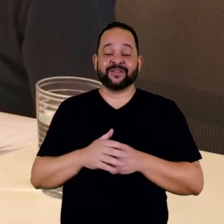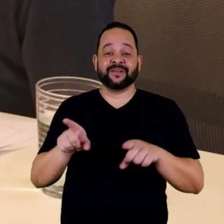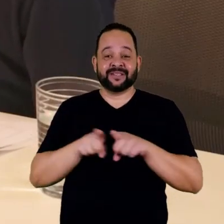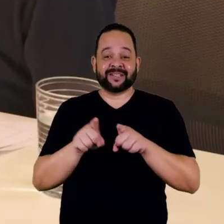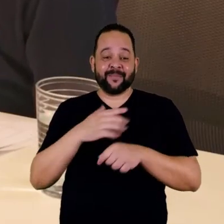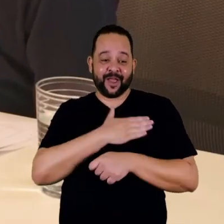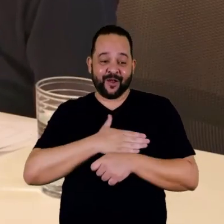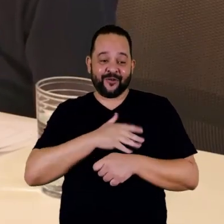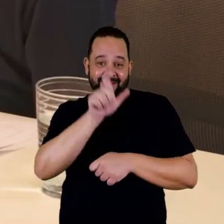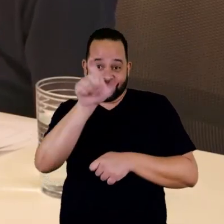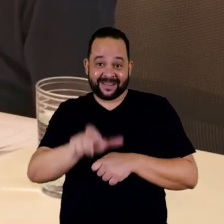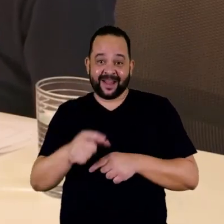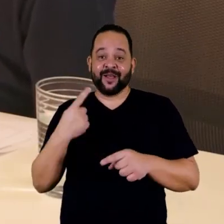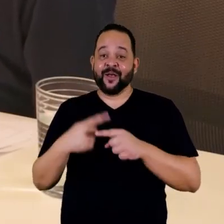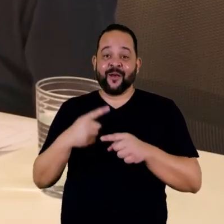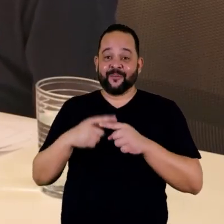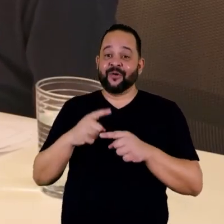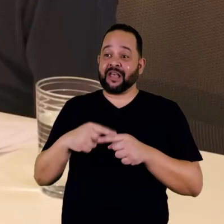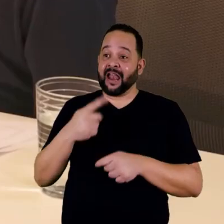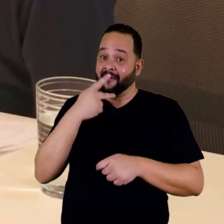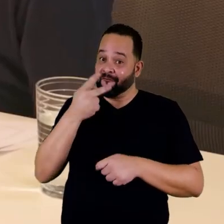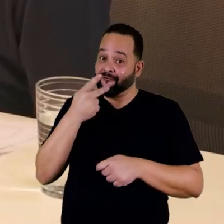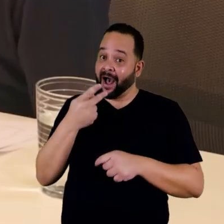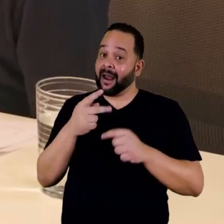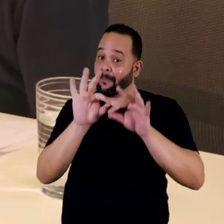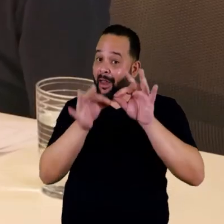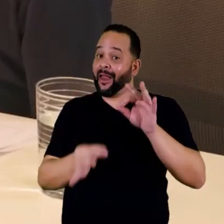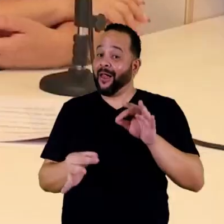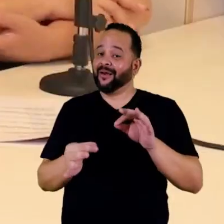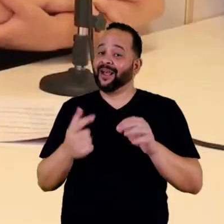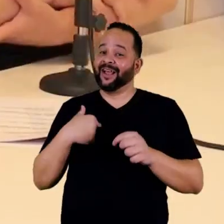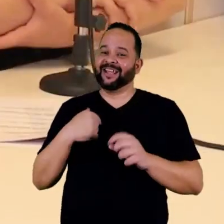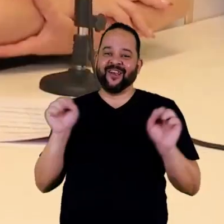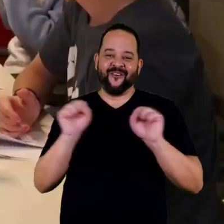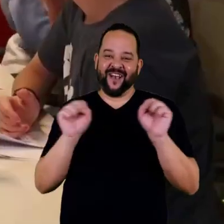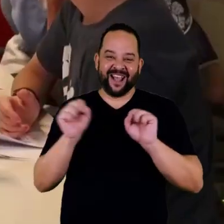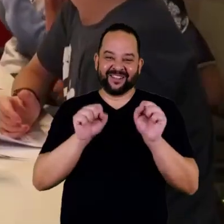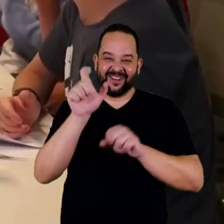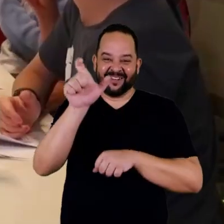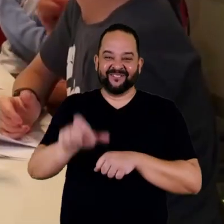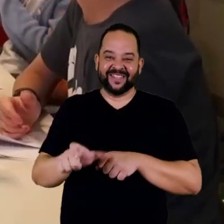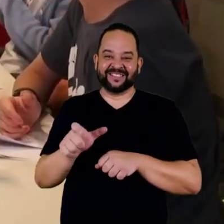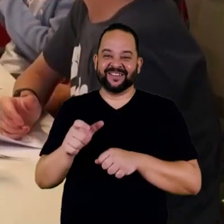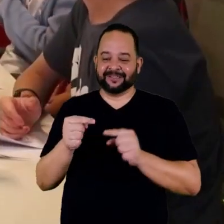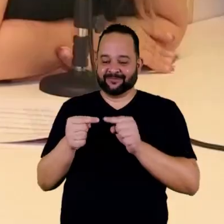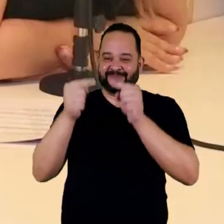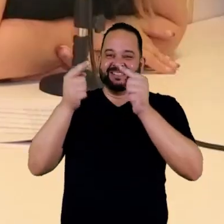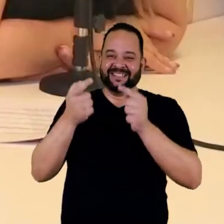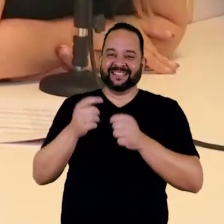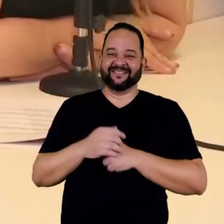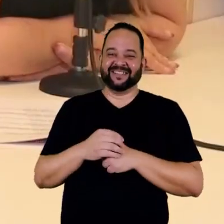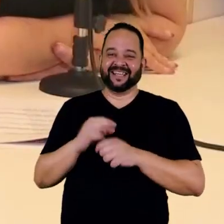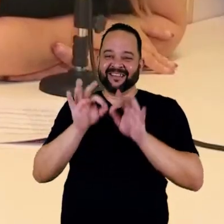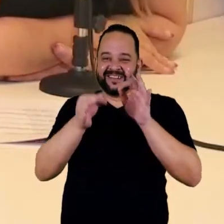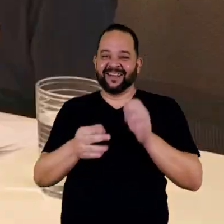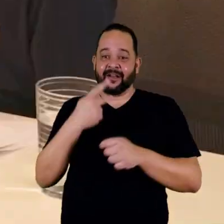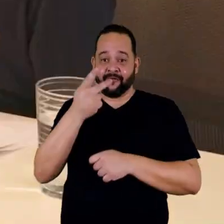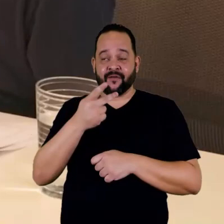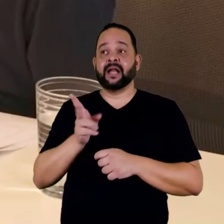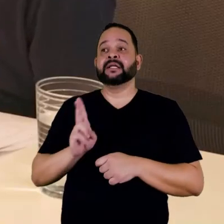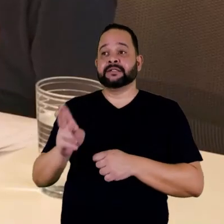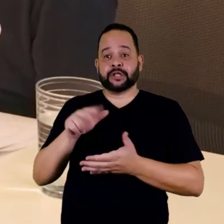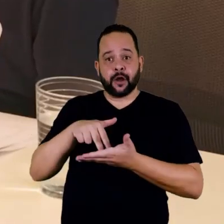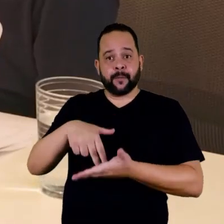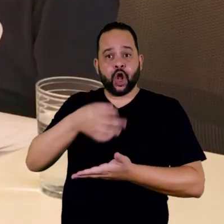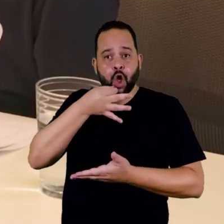dela também exatamente por ela falar bastante eu adoro gente que fala bastante da sua laia n que sempre D